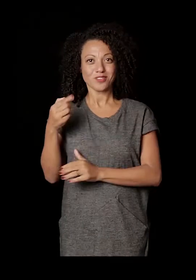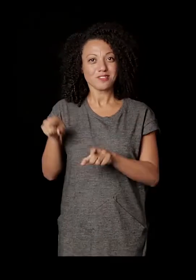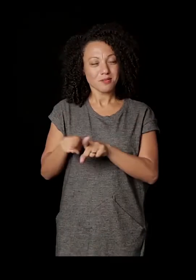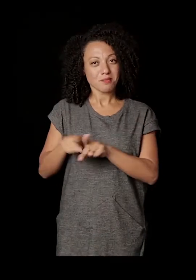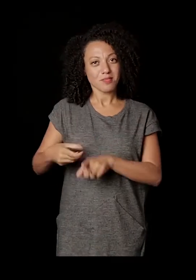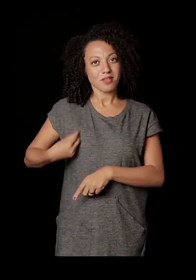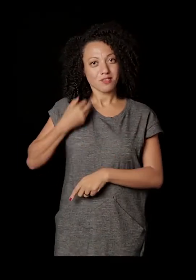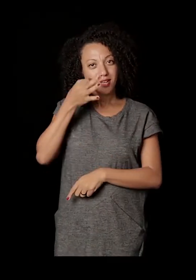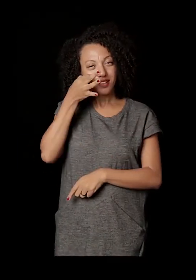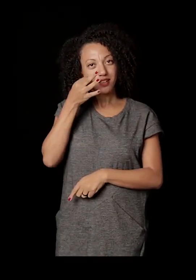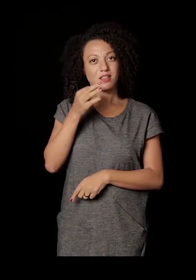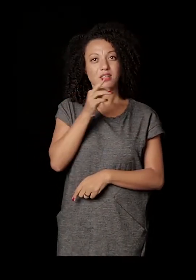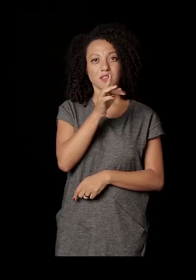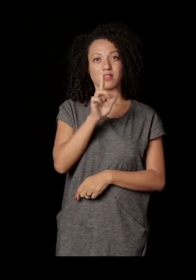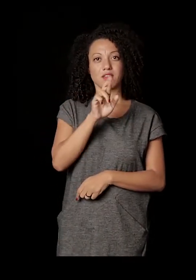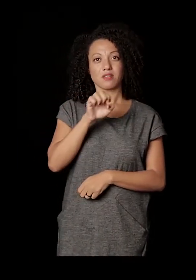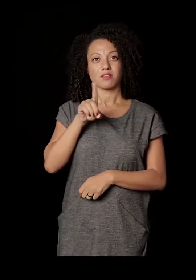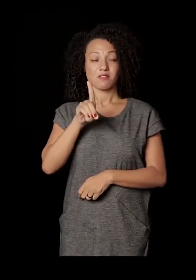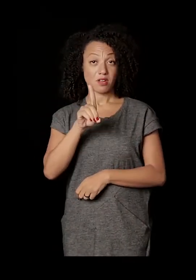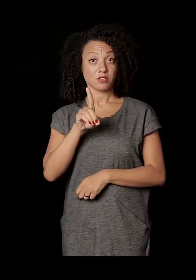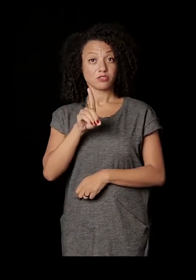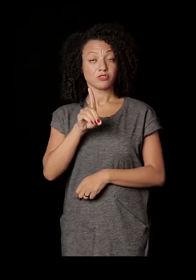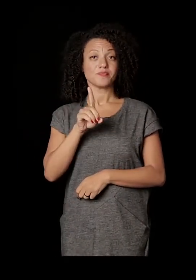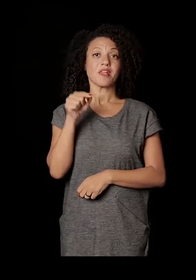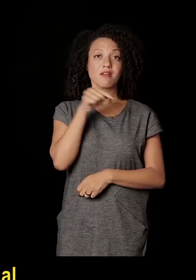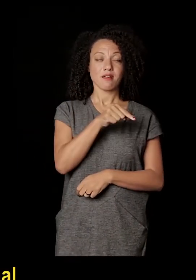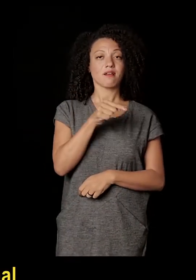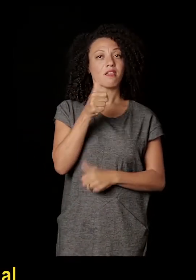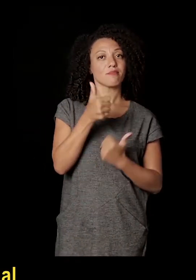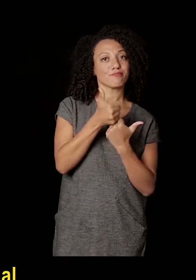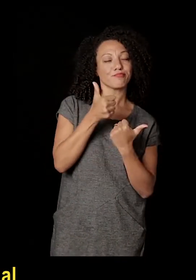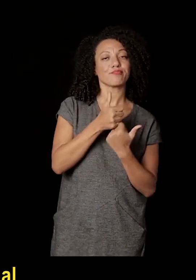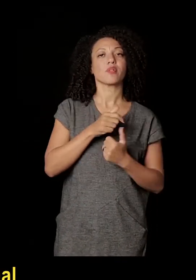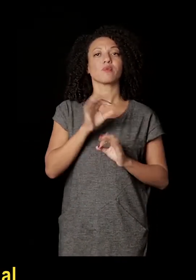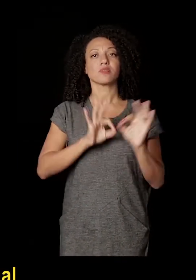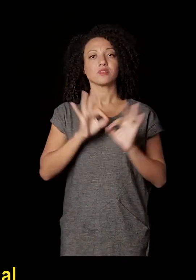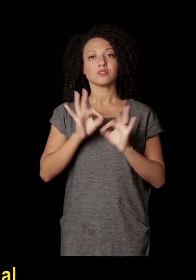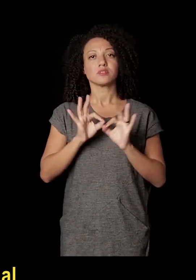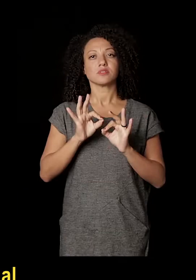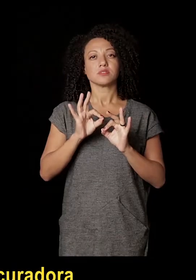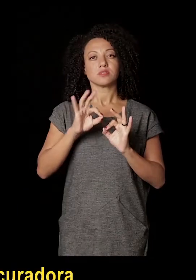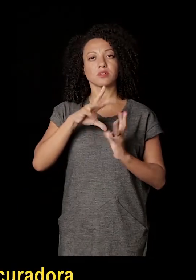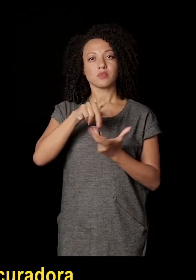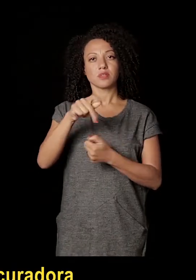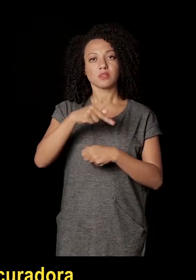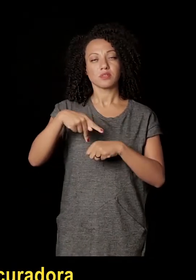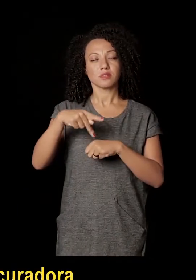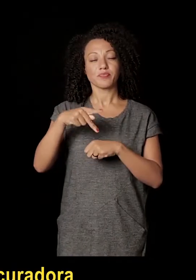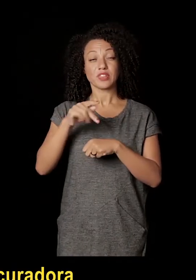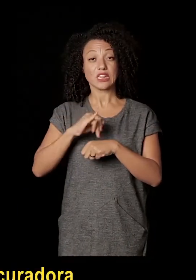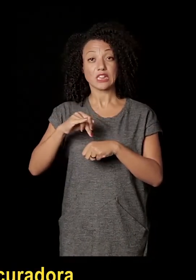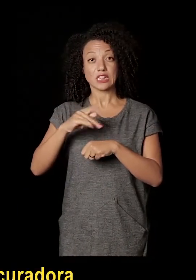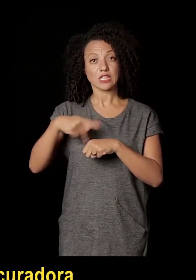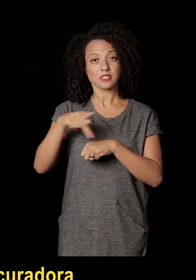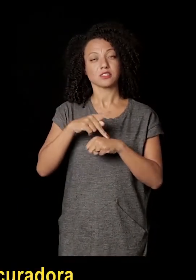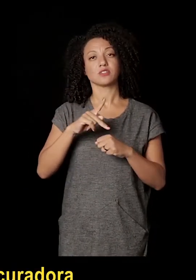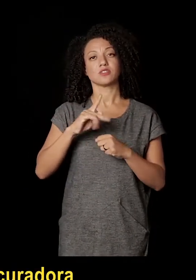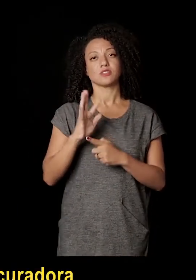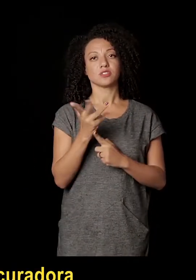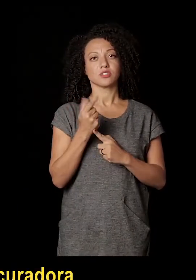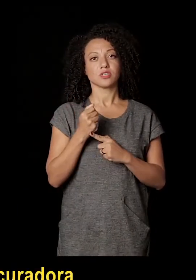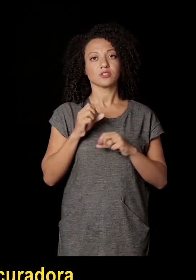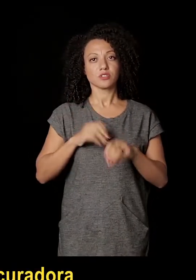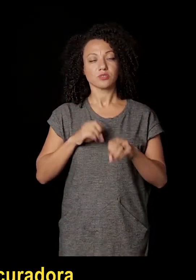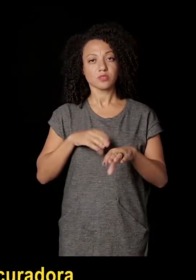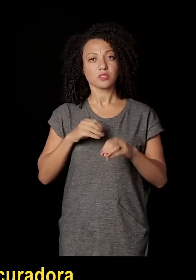é o Fred Baldwin. É Organização Internacional de Arte e Educação. Atua como diretora artística e curadora sênior